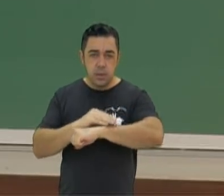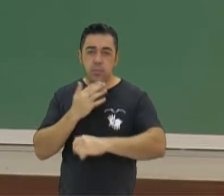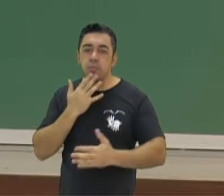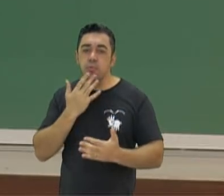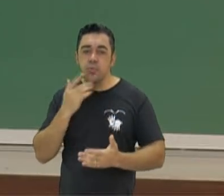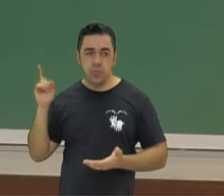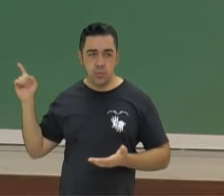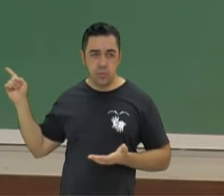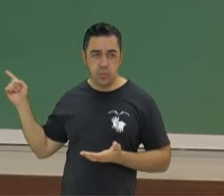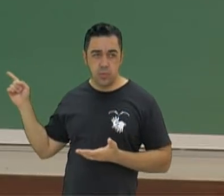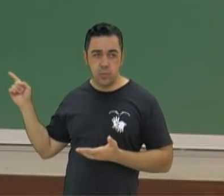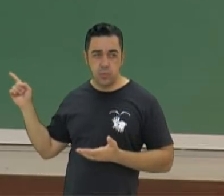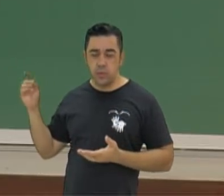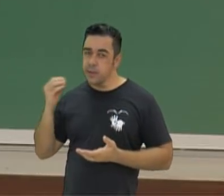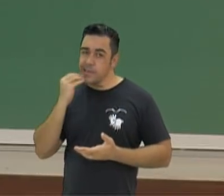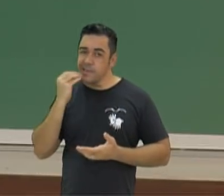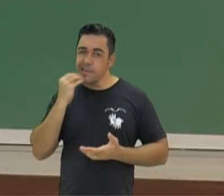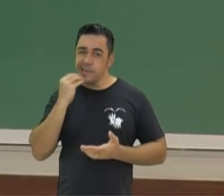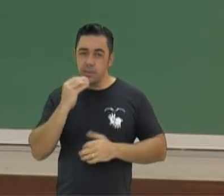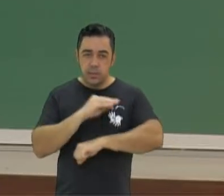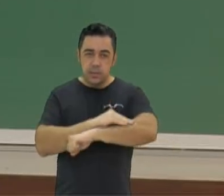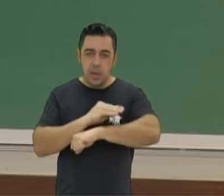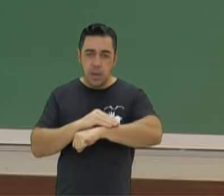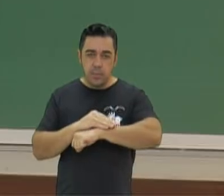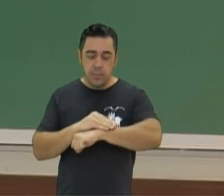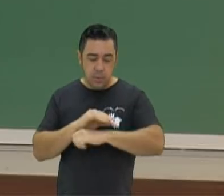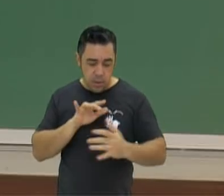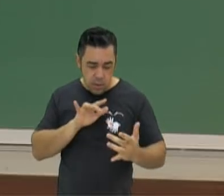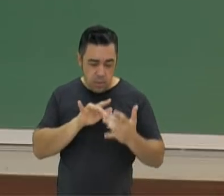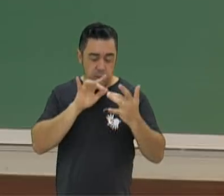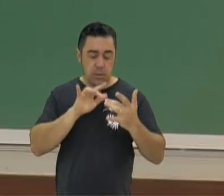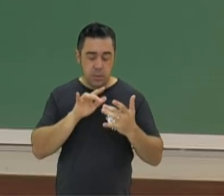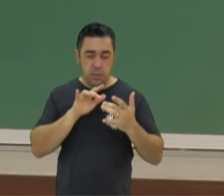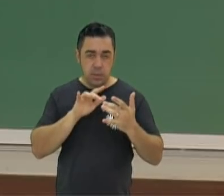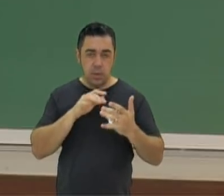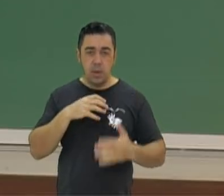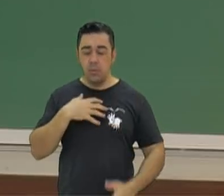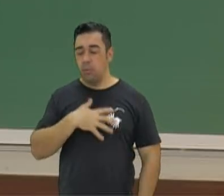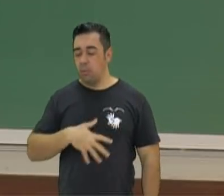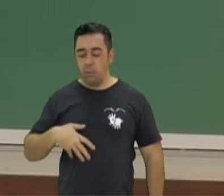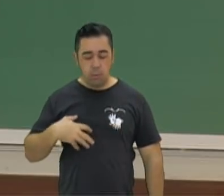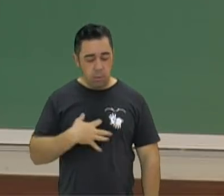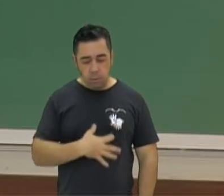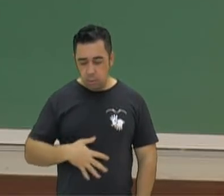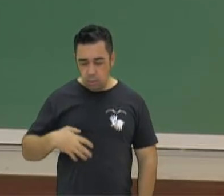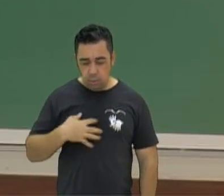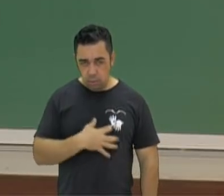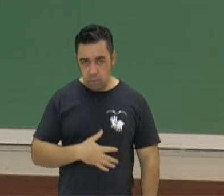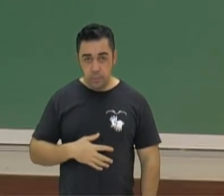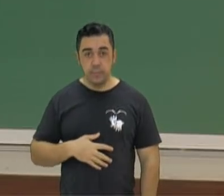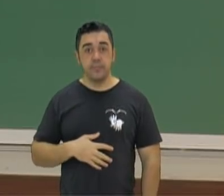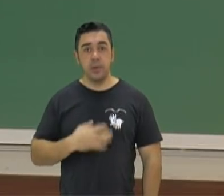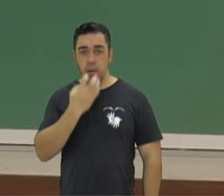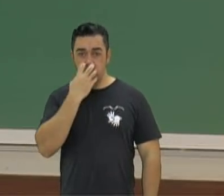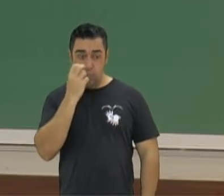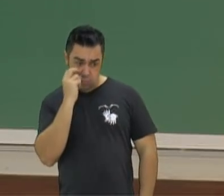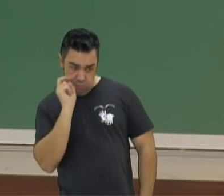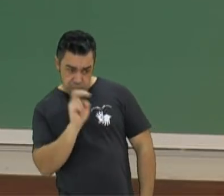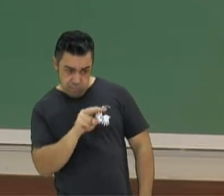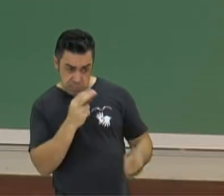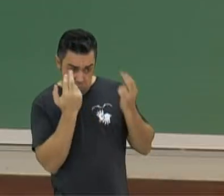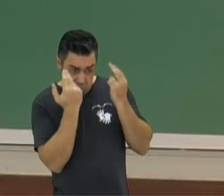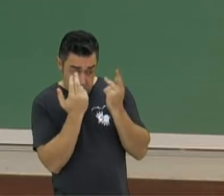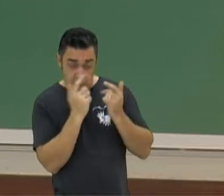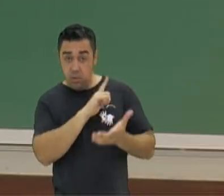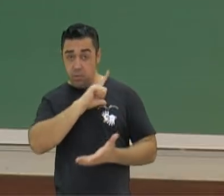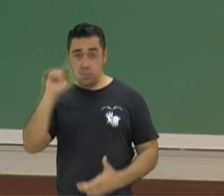colorido. E ele, a hora que tiver contato com a toxina, ele vai passar muito mal, ele vai ficar mal. A próxima vez que ele vê um animal com coloração